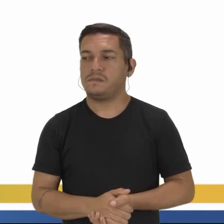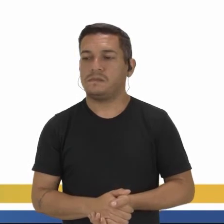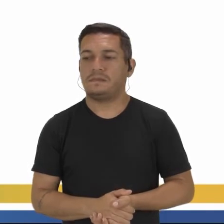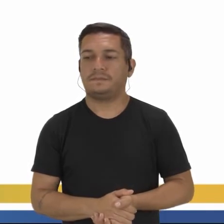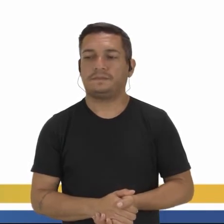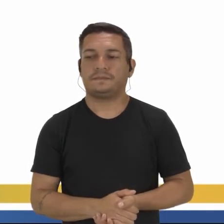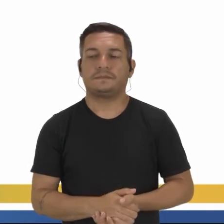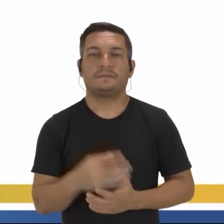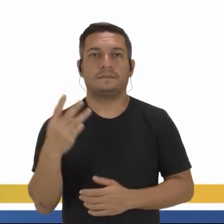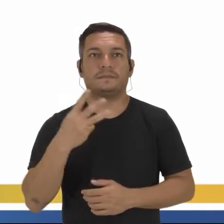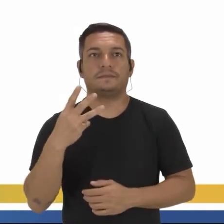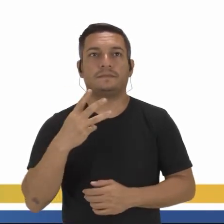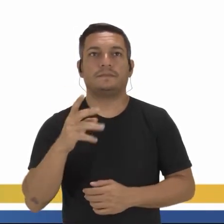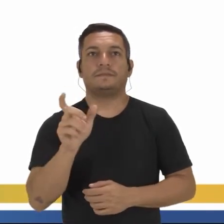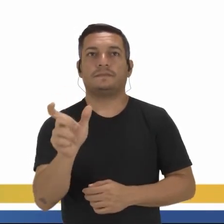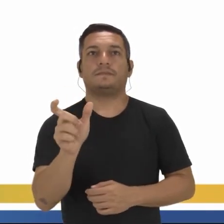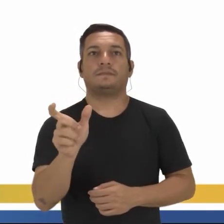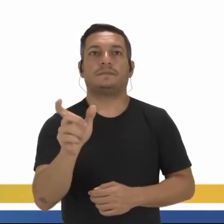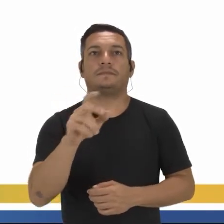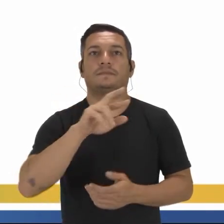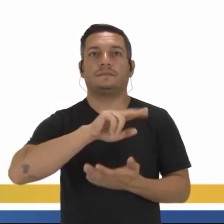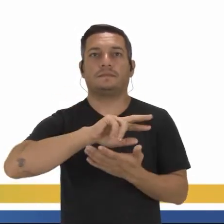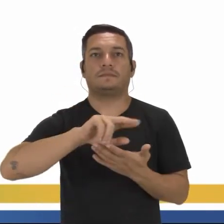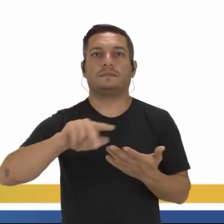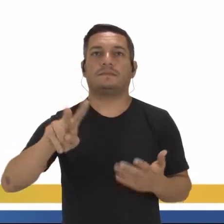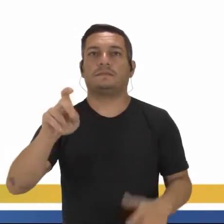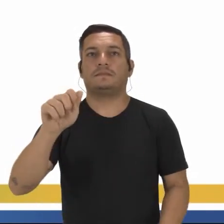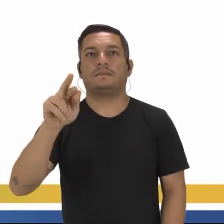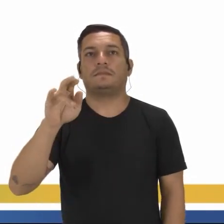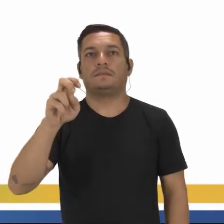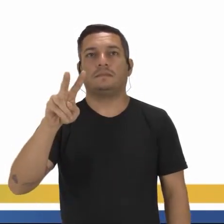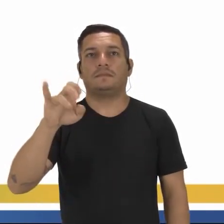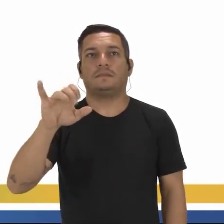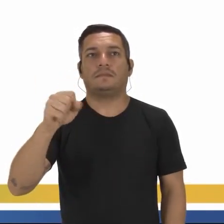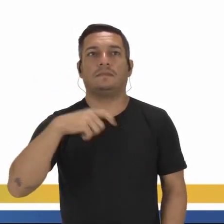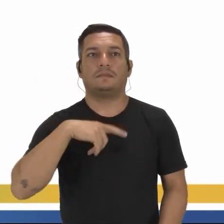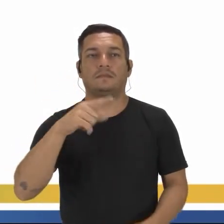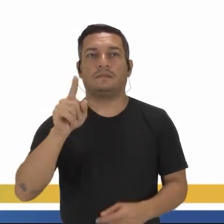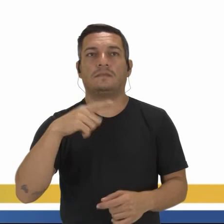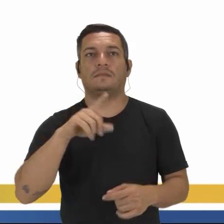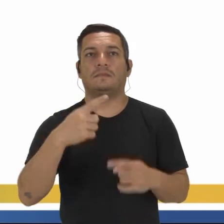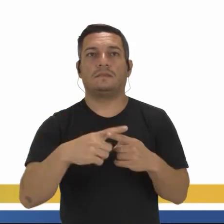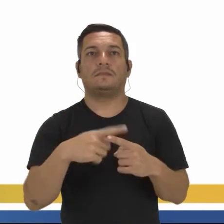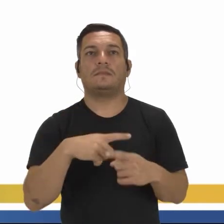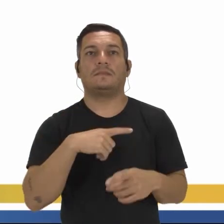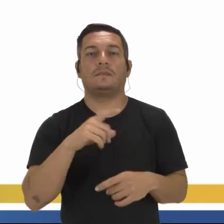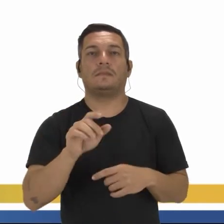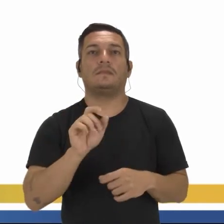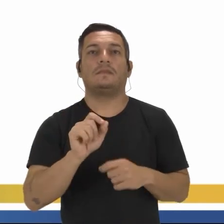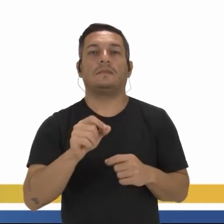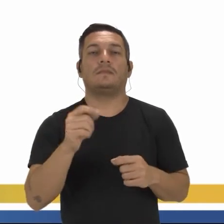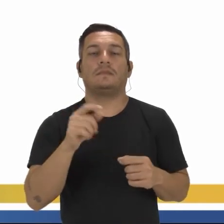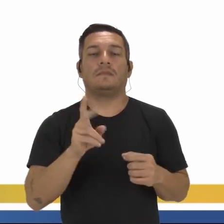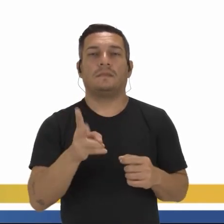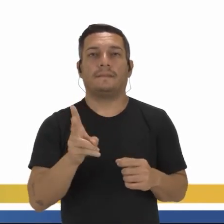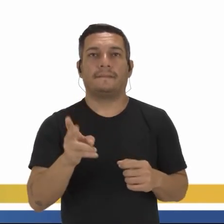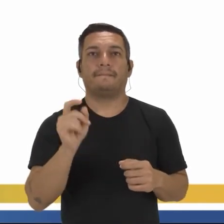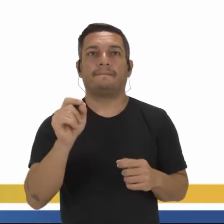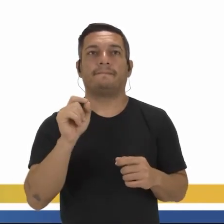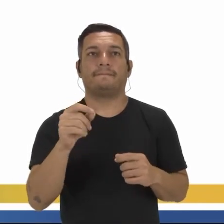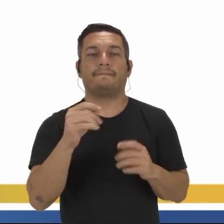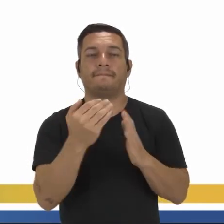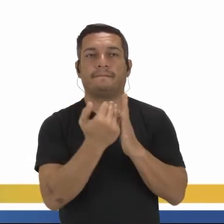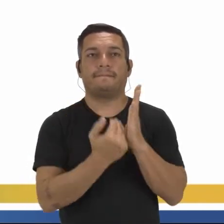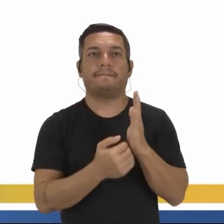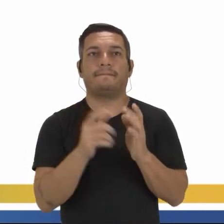gráfico. E 3. A palavra variáveis recebe acento gráfico por atender exatamente